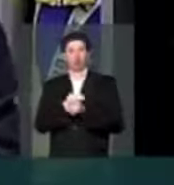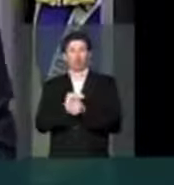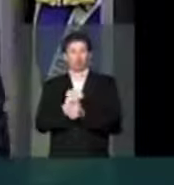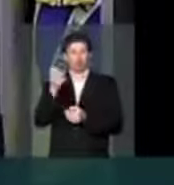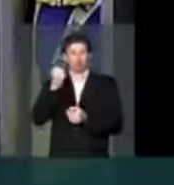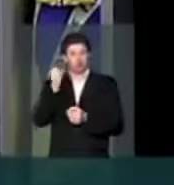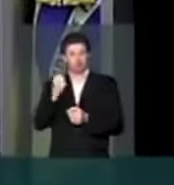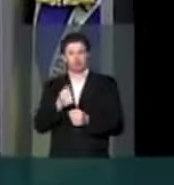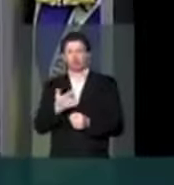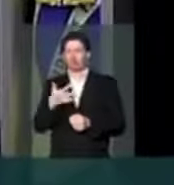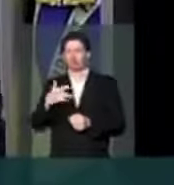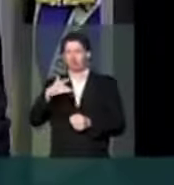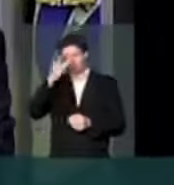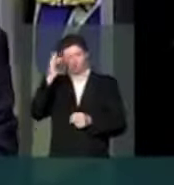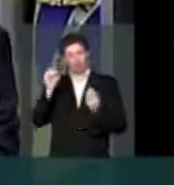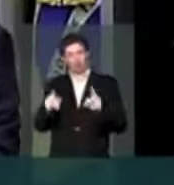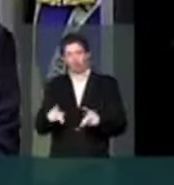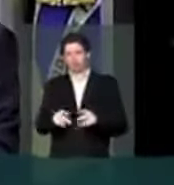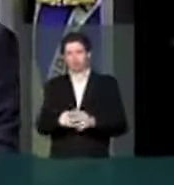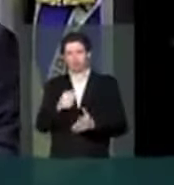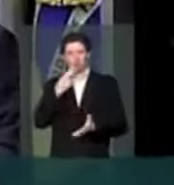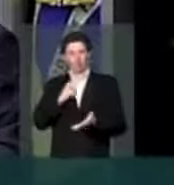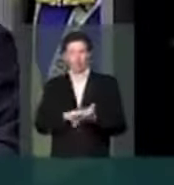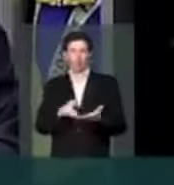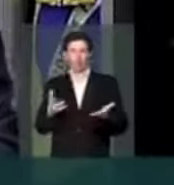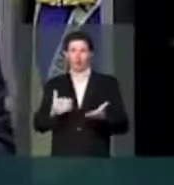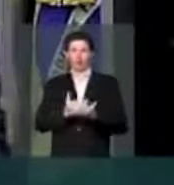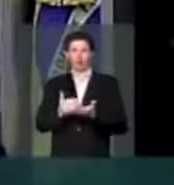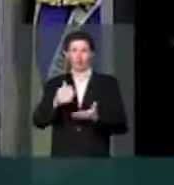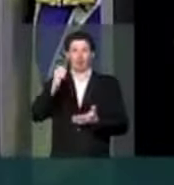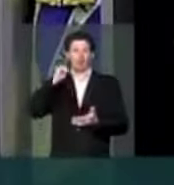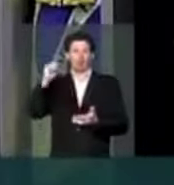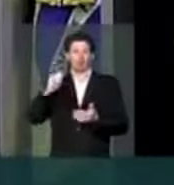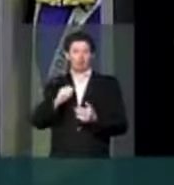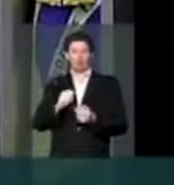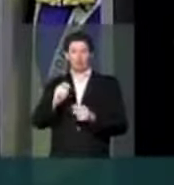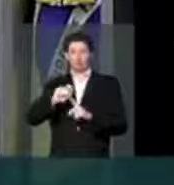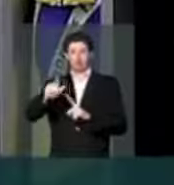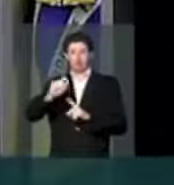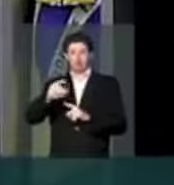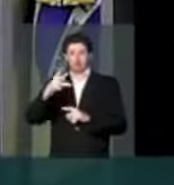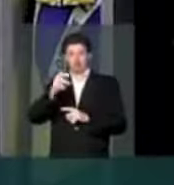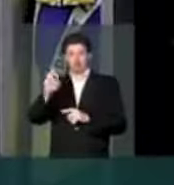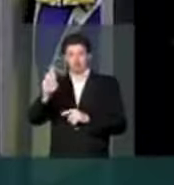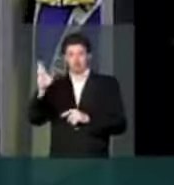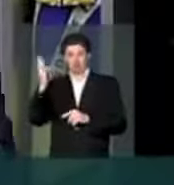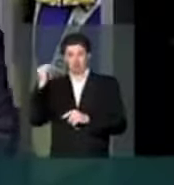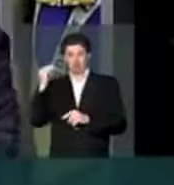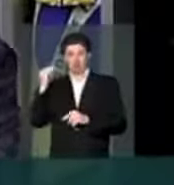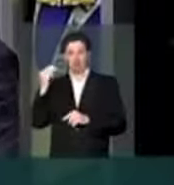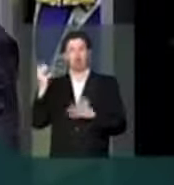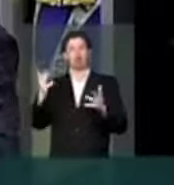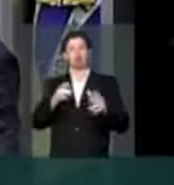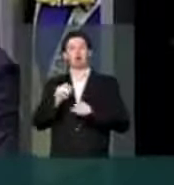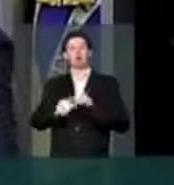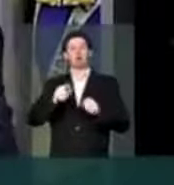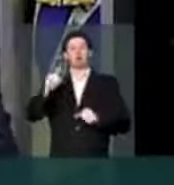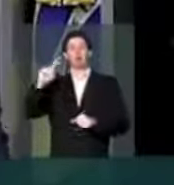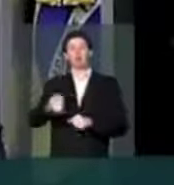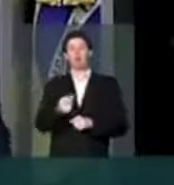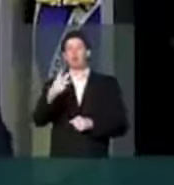pensão. Coitado dos aposentados dos Correios, que a partir de abril, os que pagavam R$ 300 para o Postales, terão que